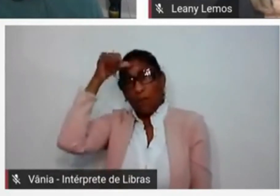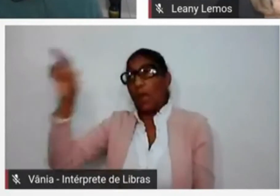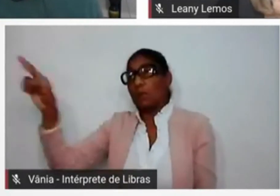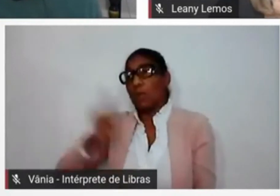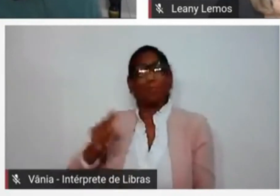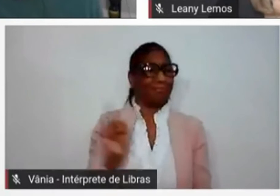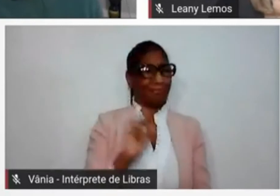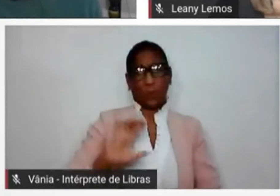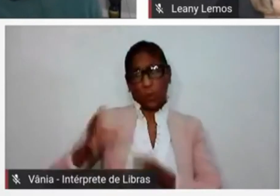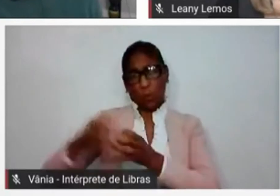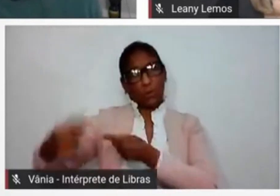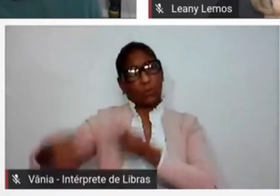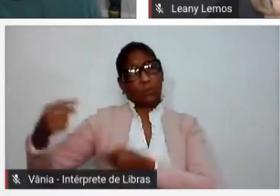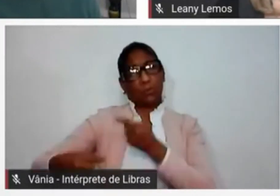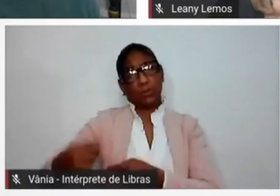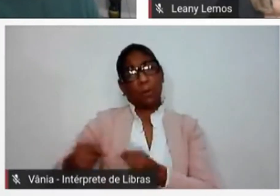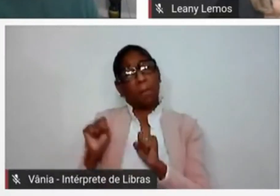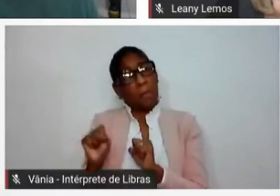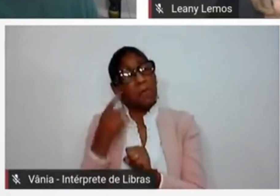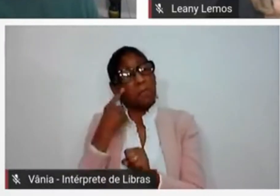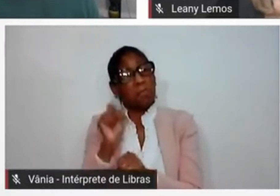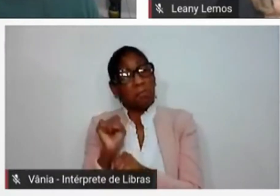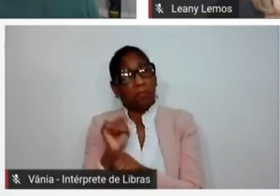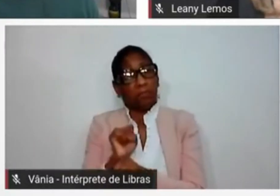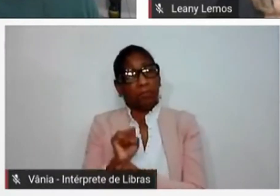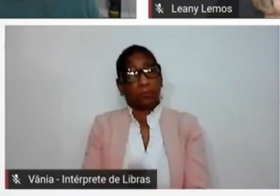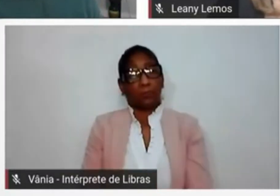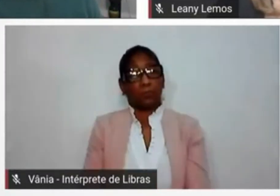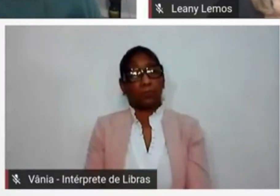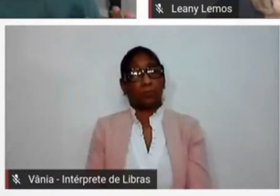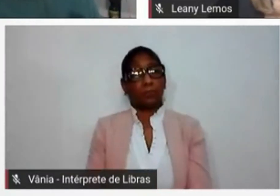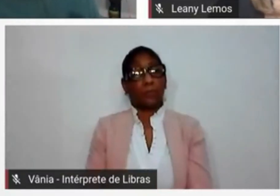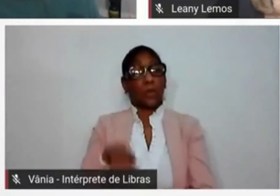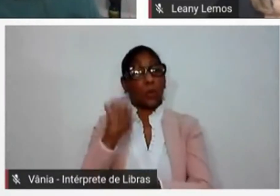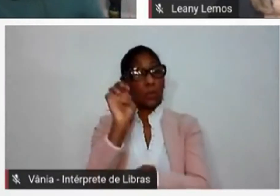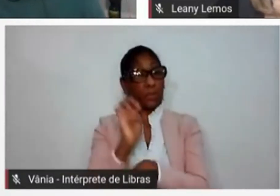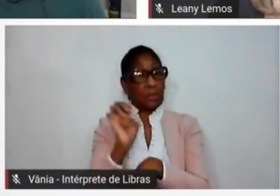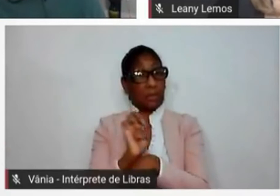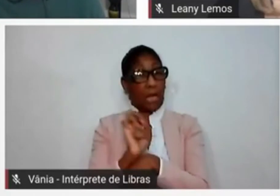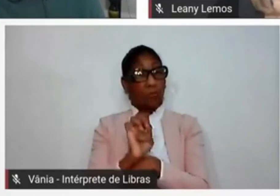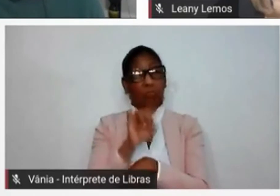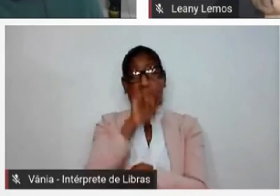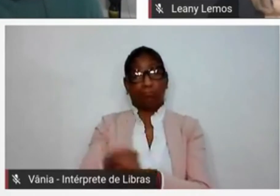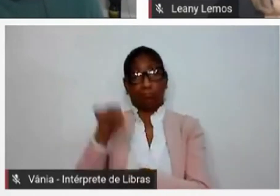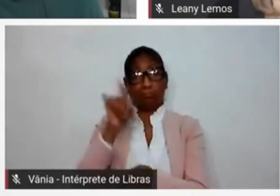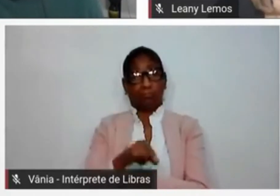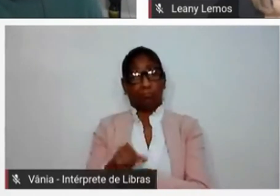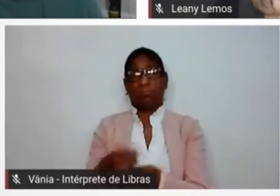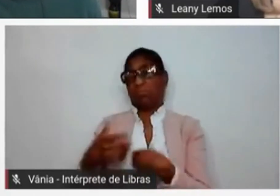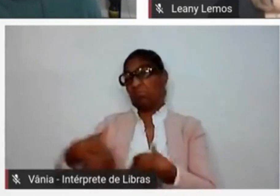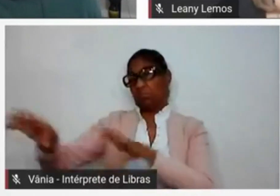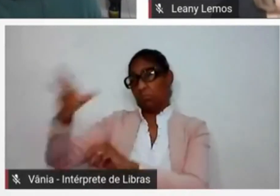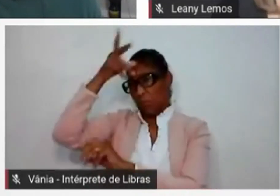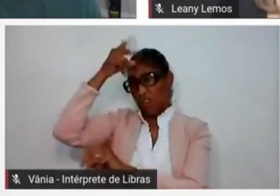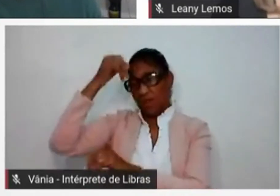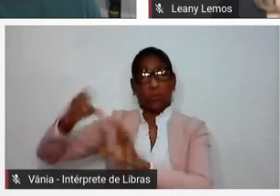se organize. O que pode vir a acontecer, eventualmente, é o Estado levantar a restrição e deixar aos prefeitos que identifiquem